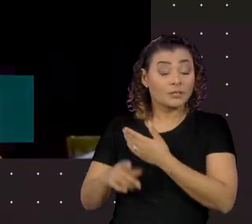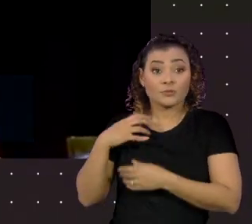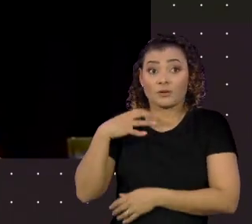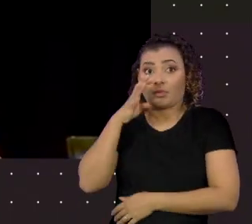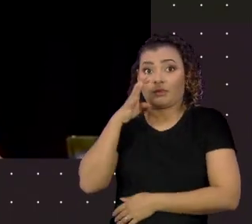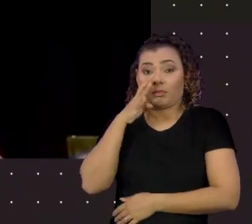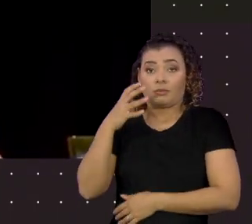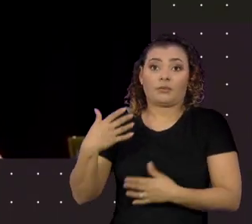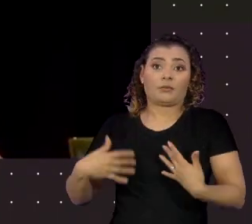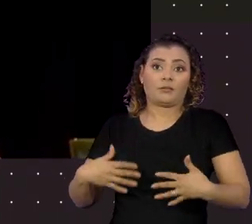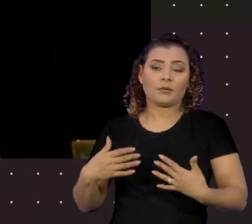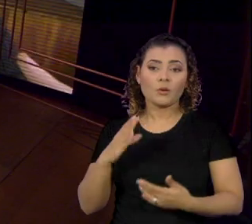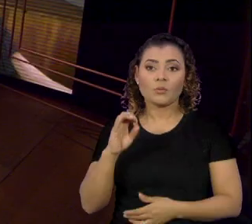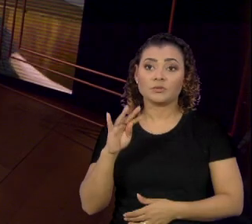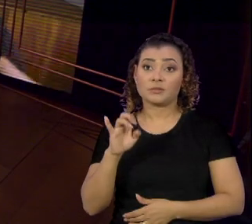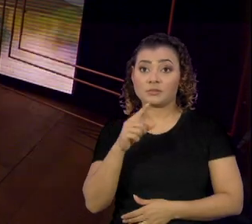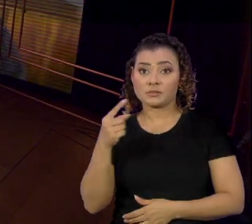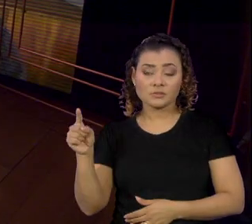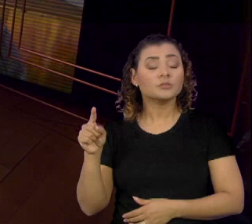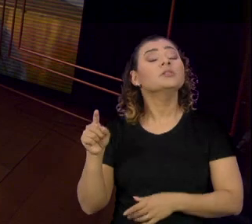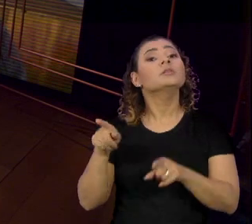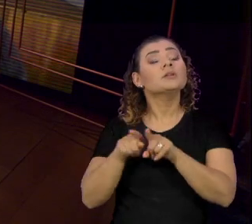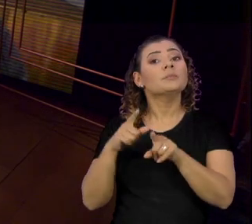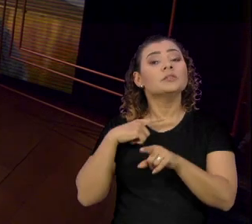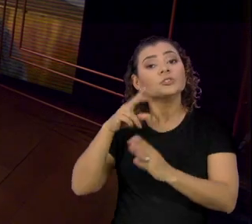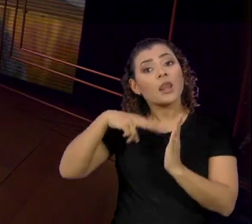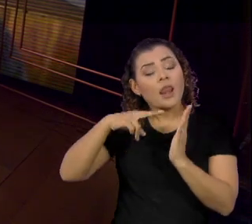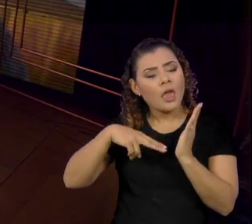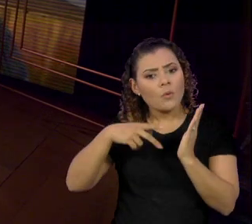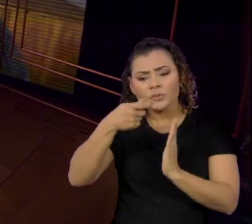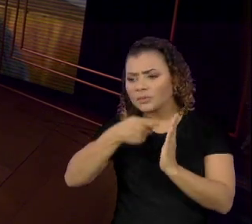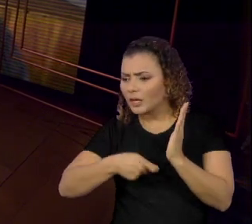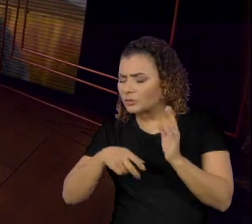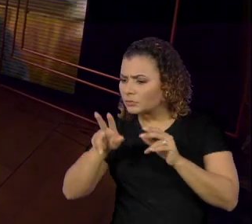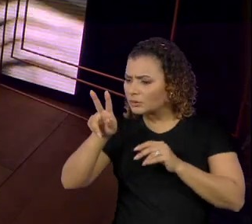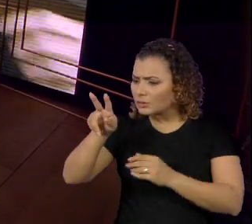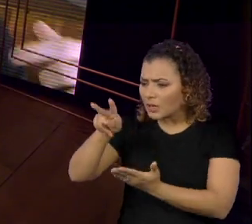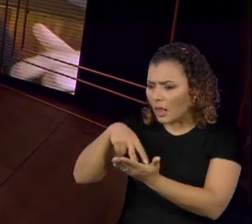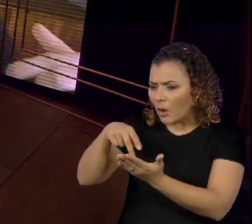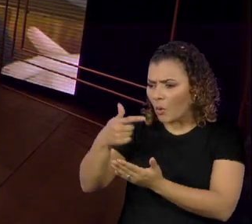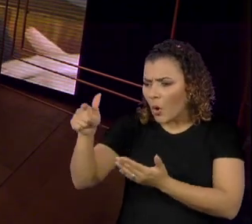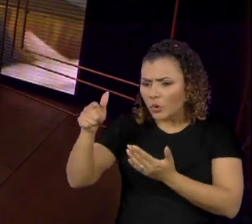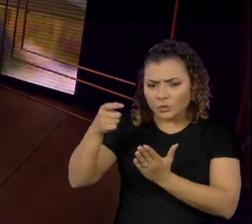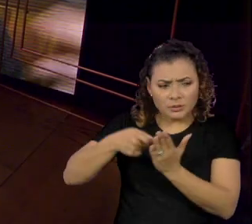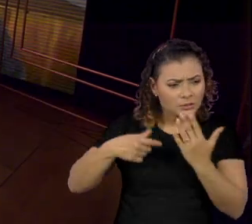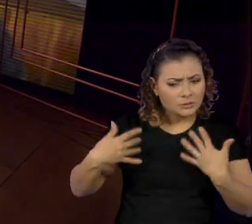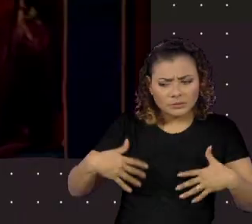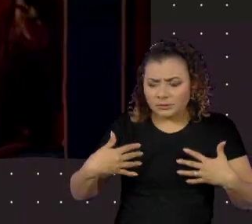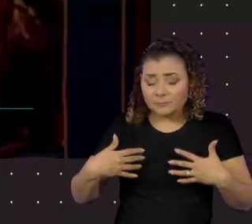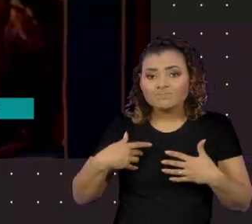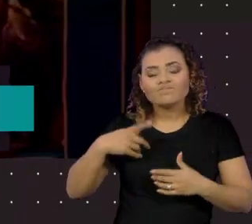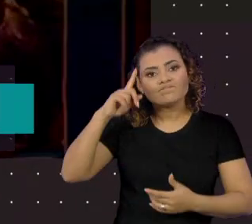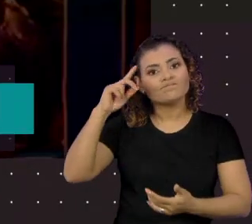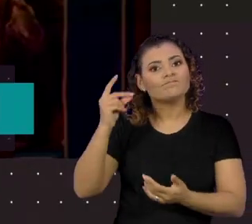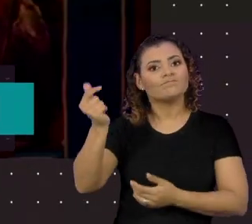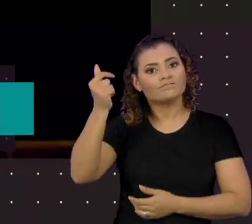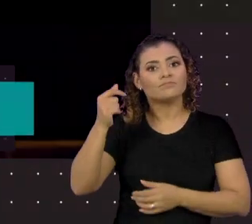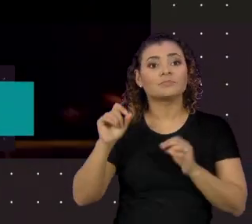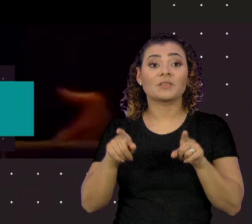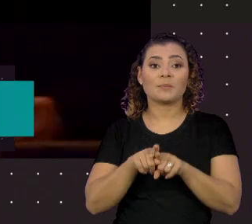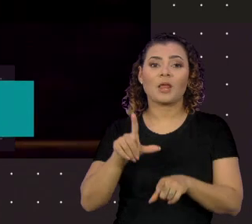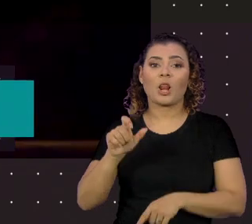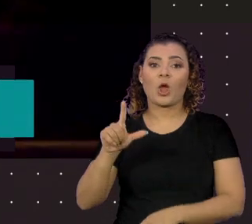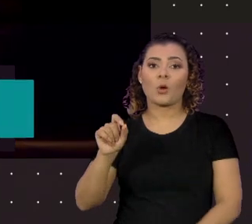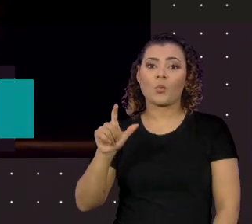gente leu muita coisa sobre ele e a gente leu esse outro texto, que foi o espetáculo que a gente montou em seguida, que foi Love, Love, Love.